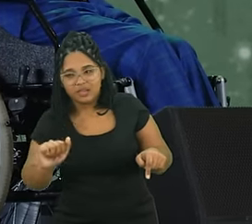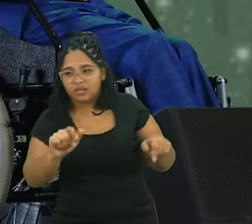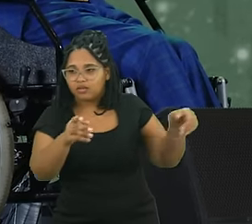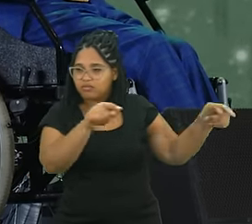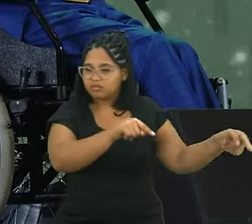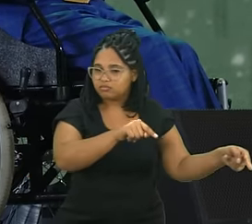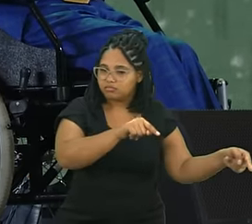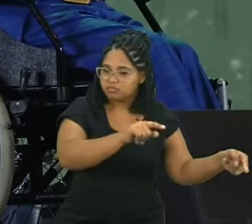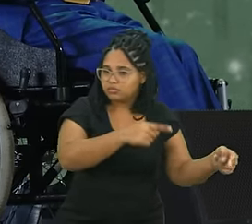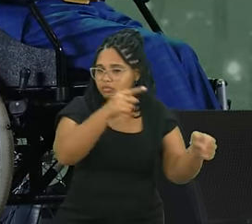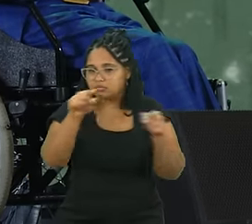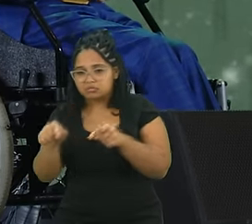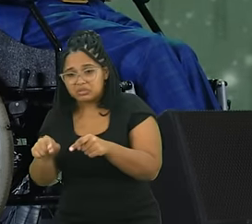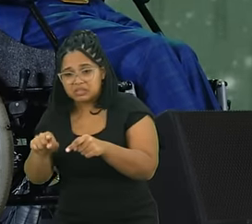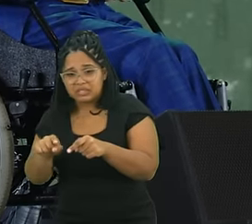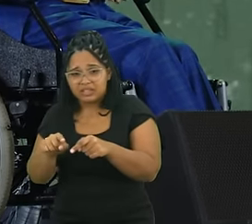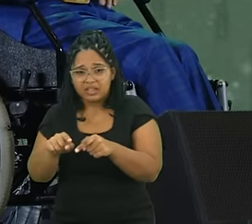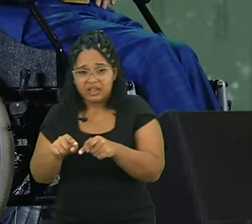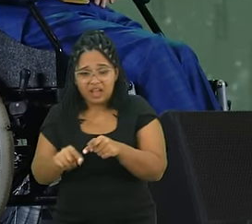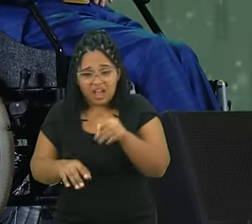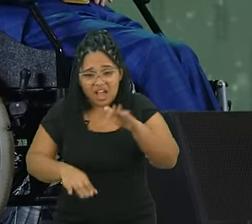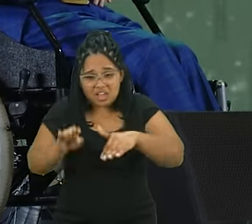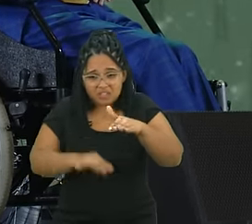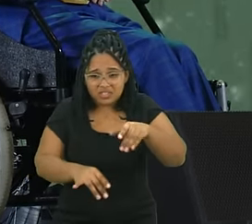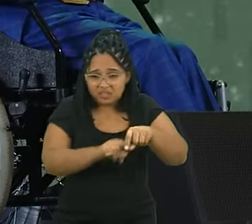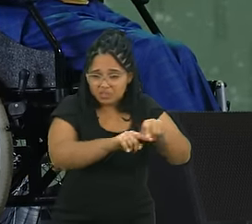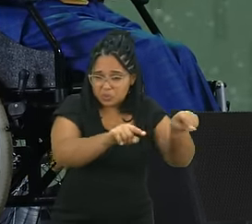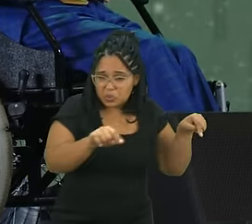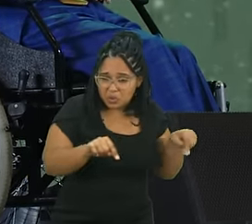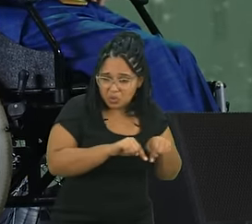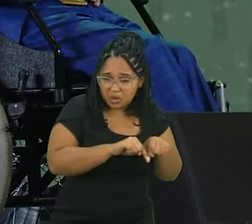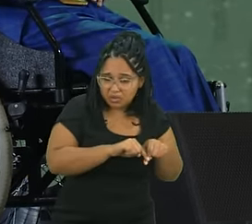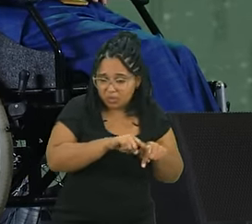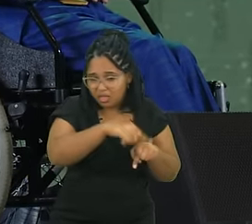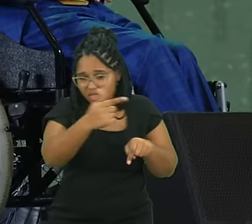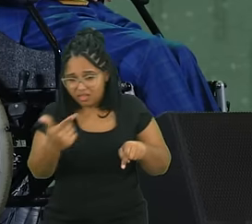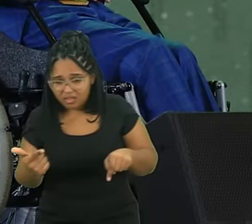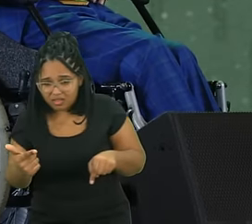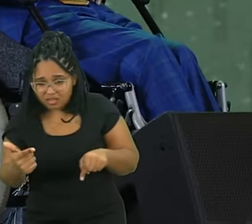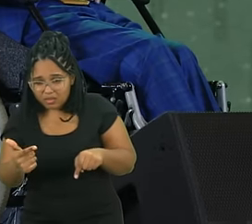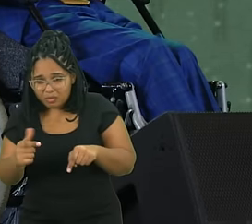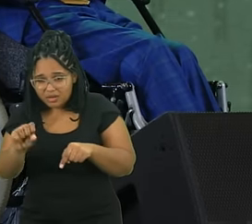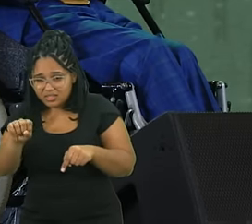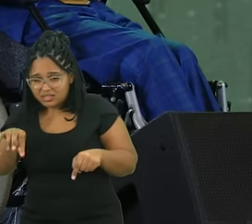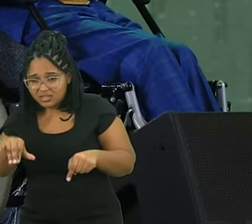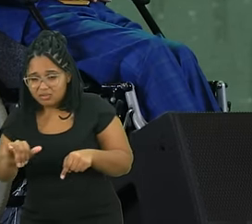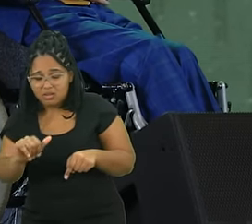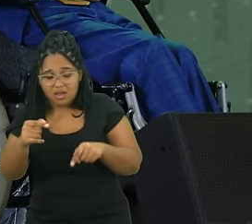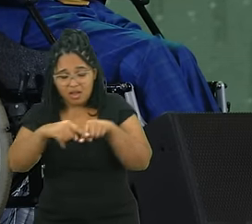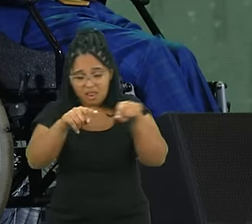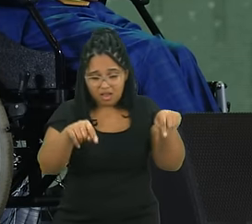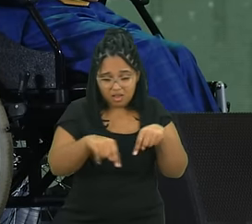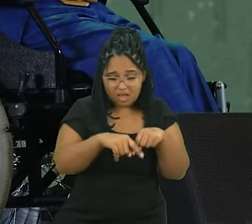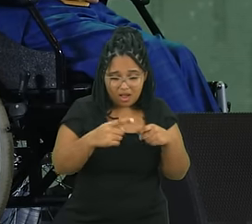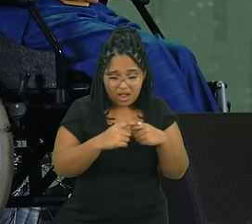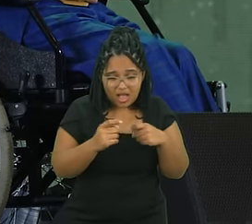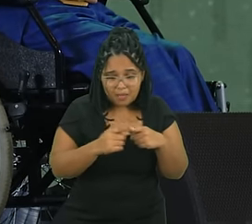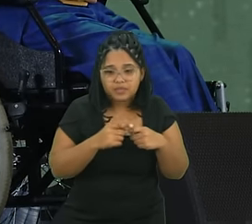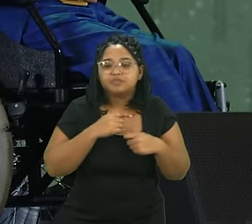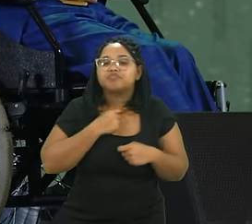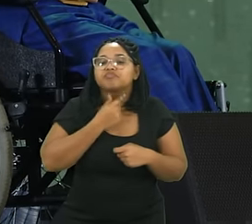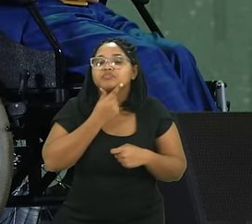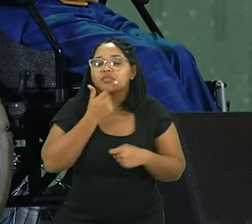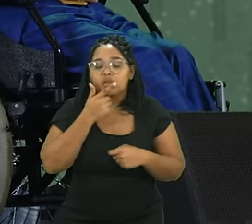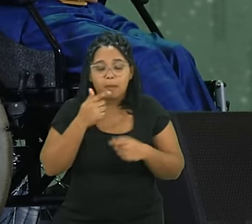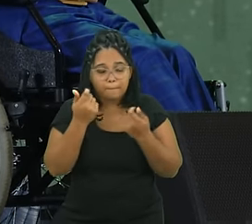De repente ele já estava no quarto e as médicas, otorrinos, laringologistas do quarto disseram: olha, nós temos que fazer um exame de